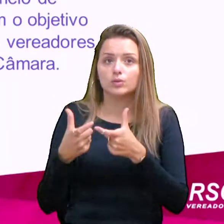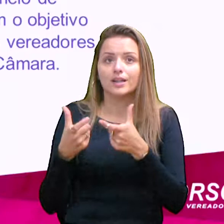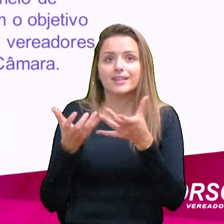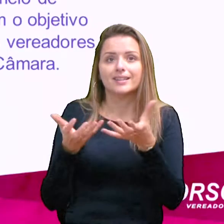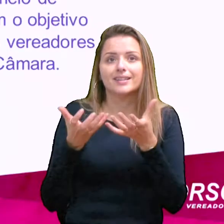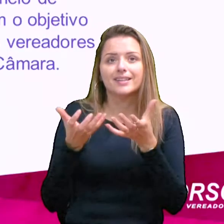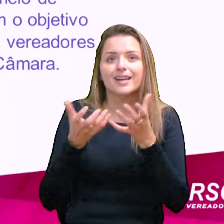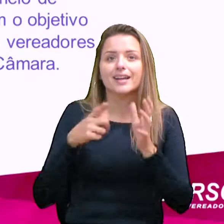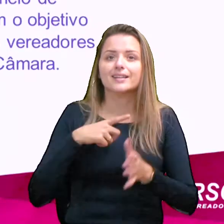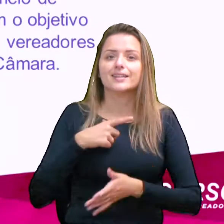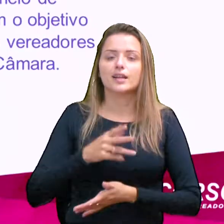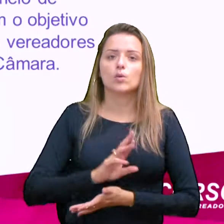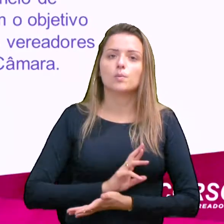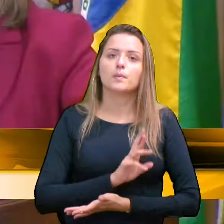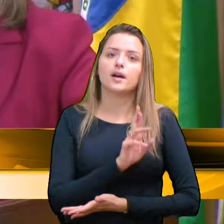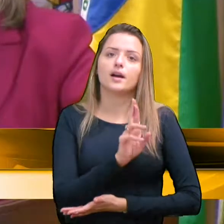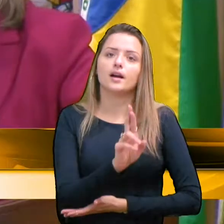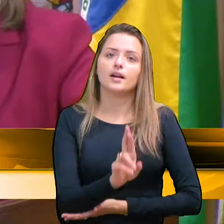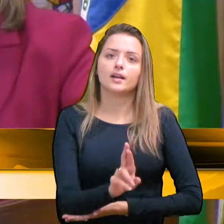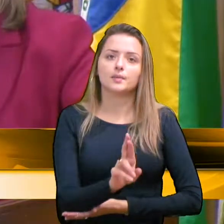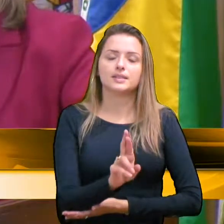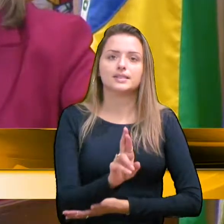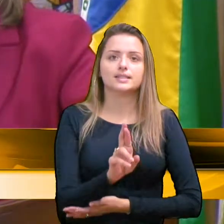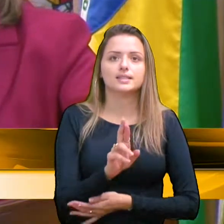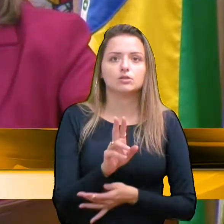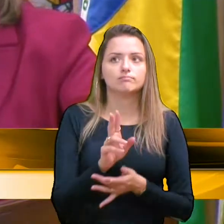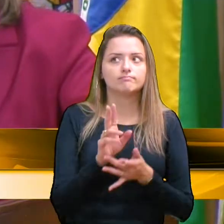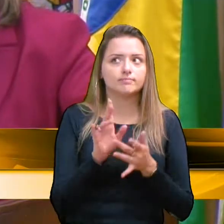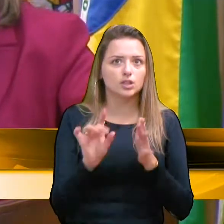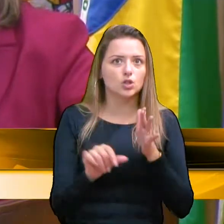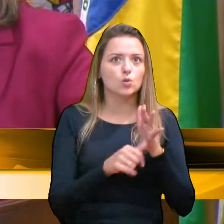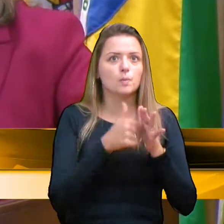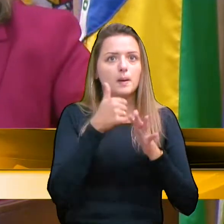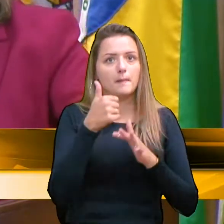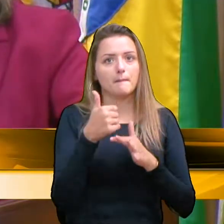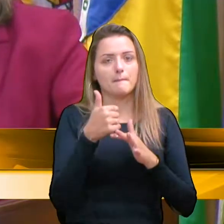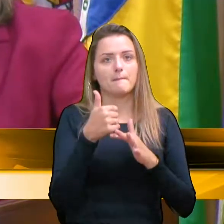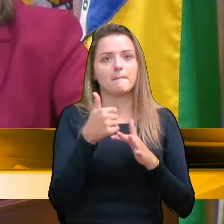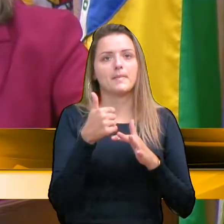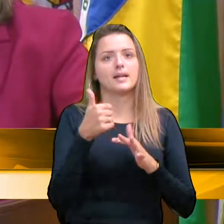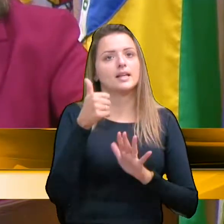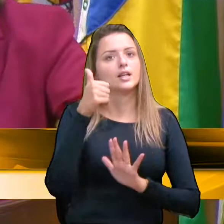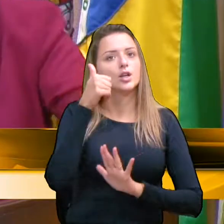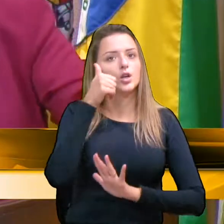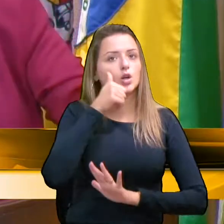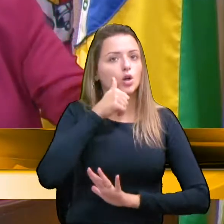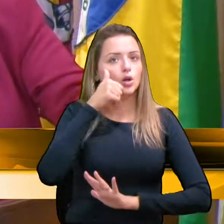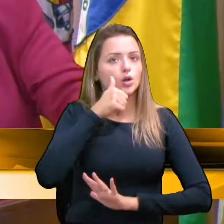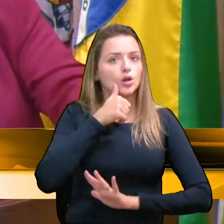uma representatividade e uma visibilidade às parlamentares mulheres.